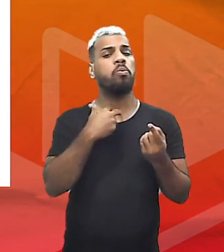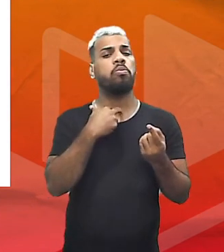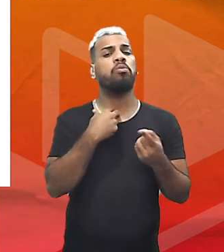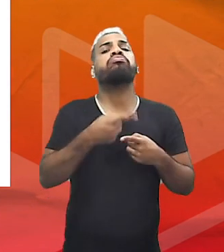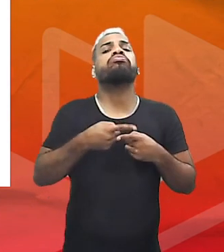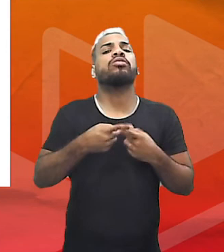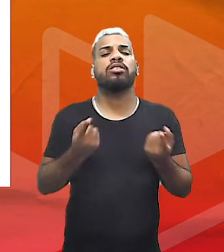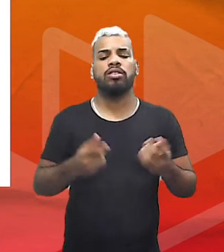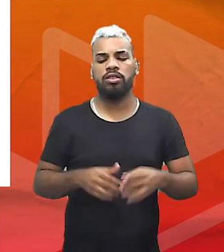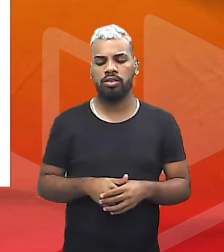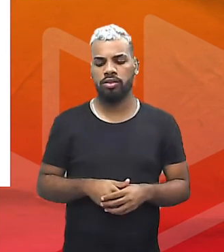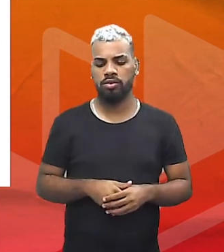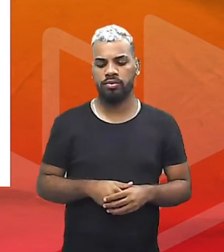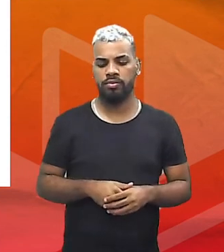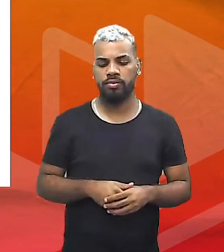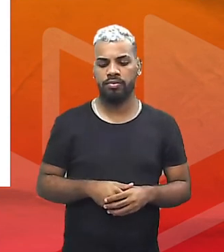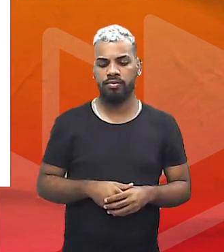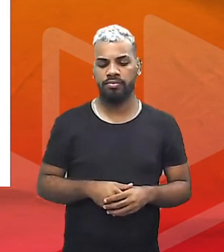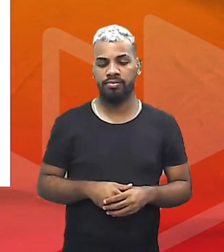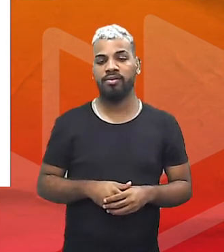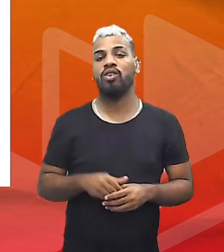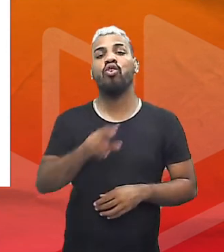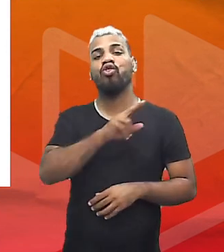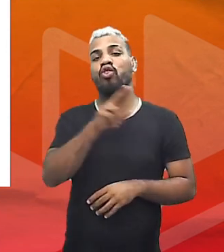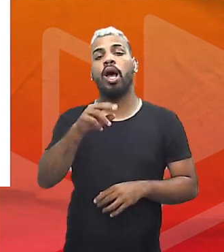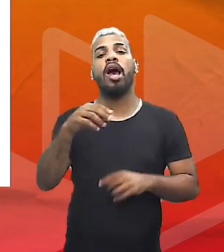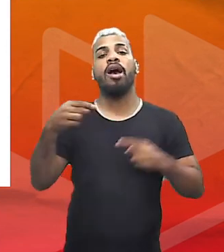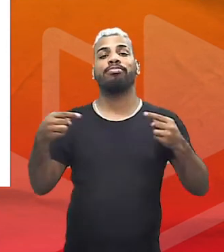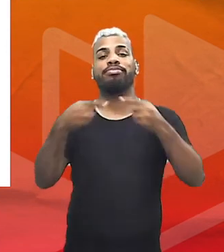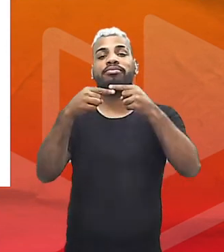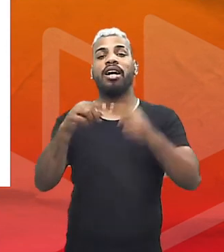porque o amido é um polissacarídeo